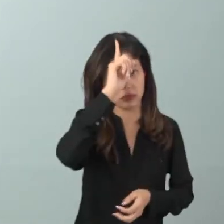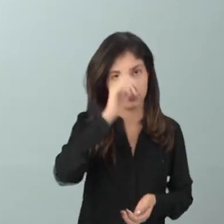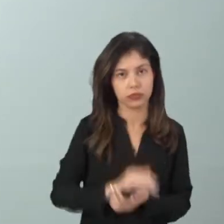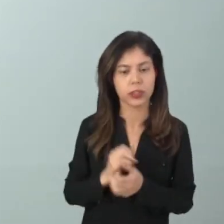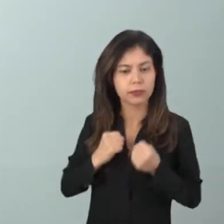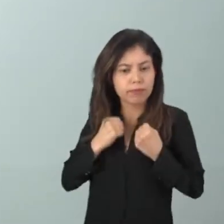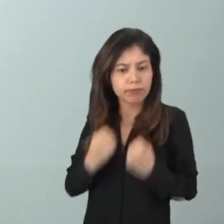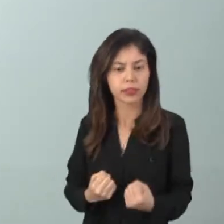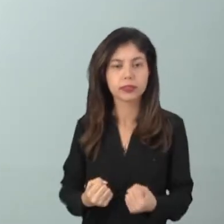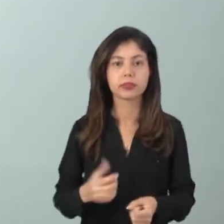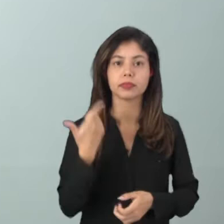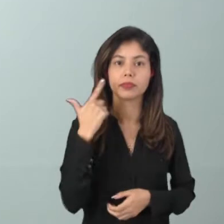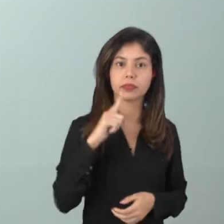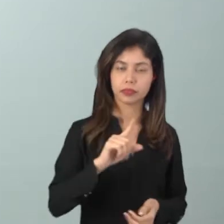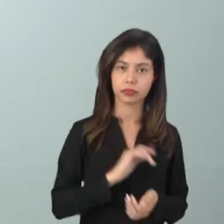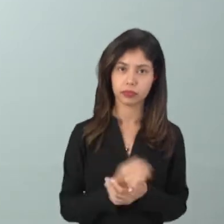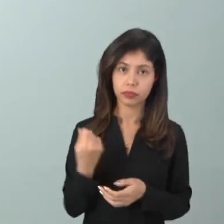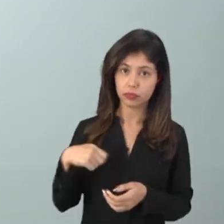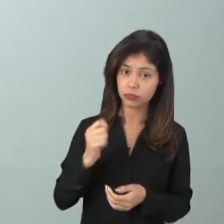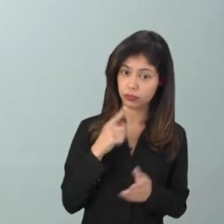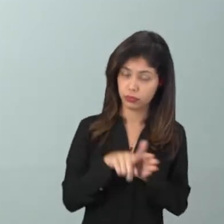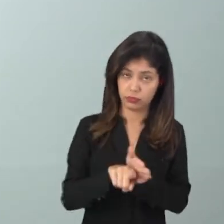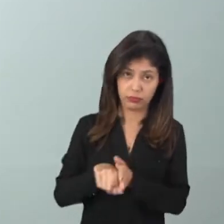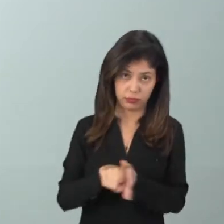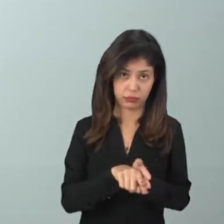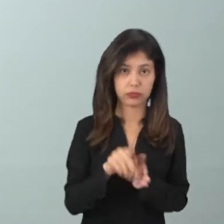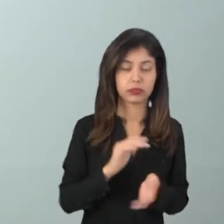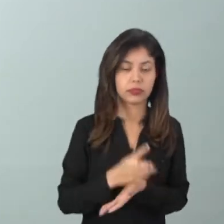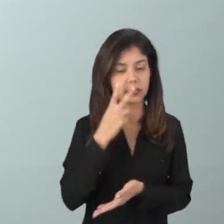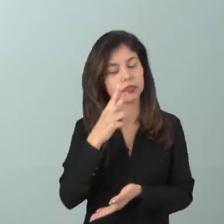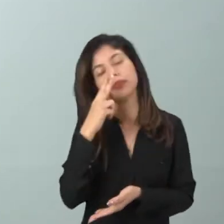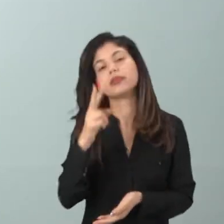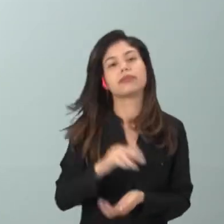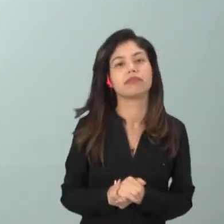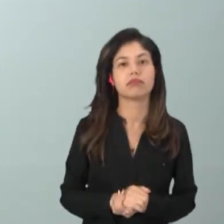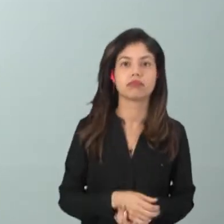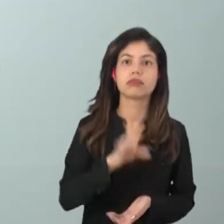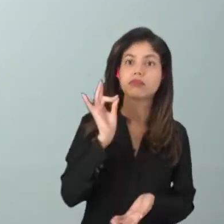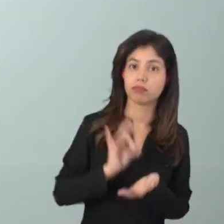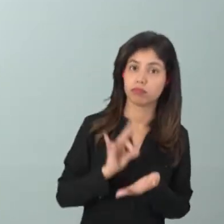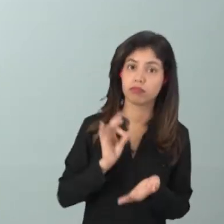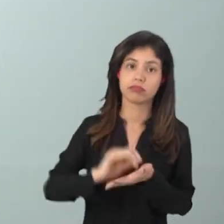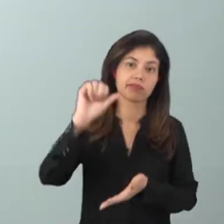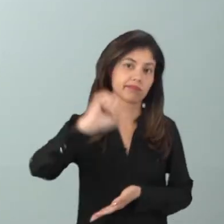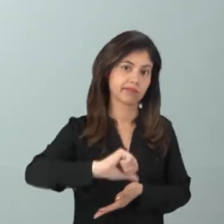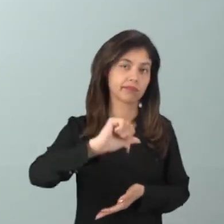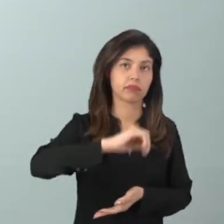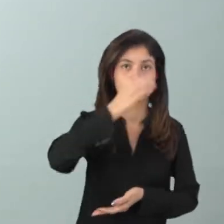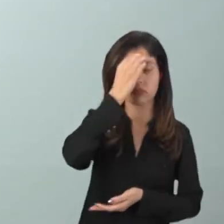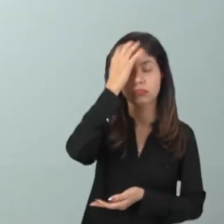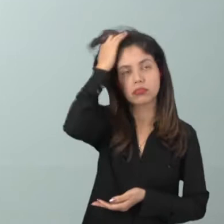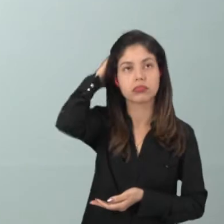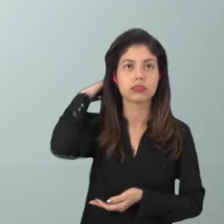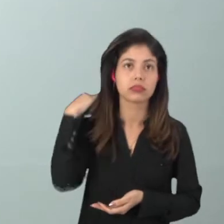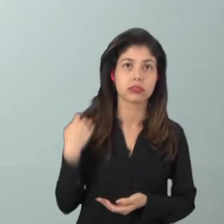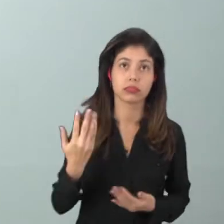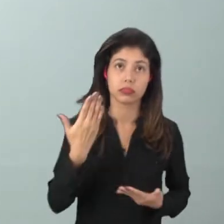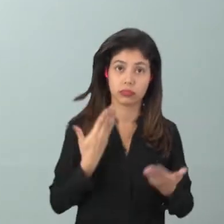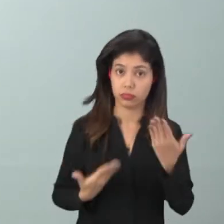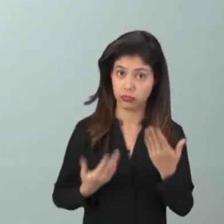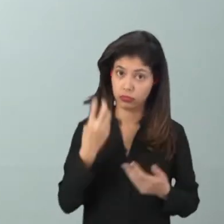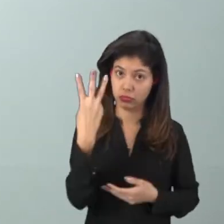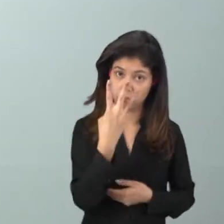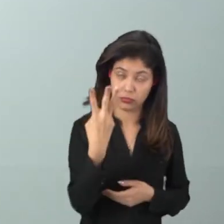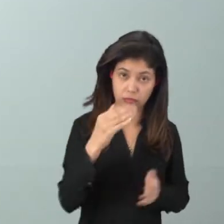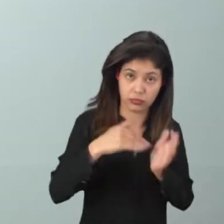função disso, não é nem preciso uma pesquisa para ver que o resultado realmente é negativo. Entre crianças de